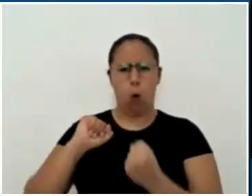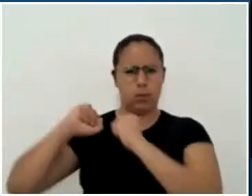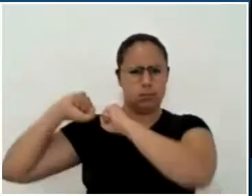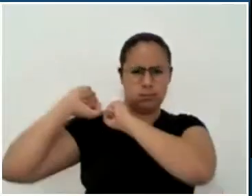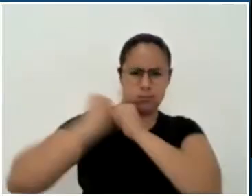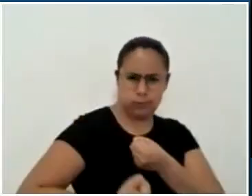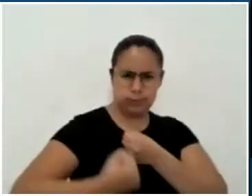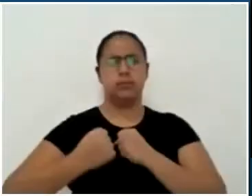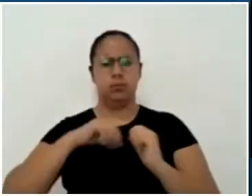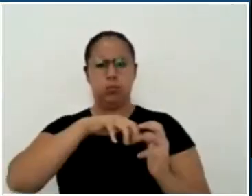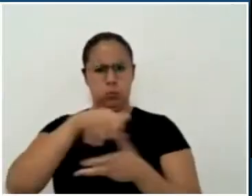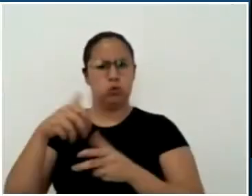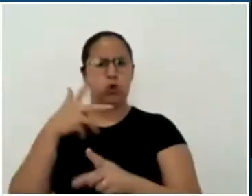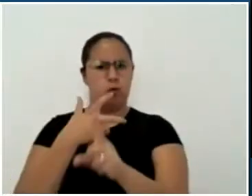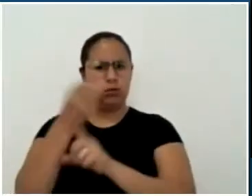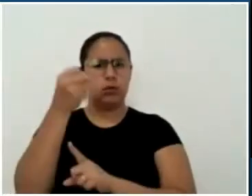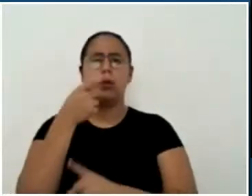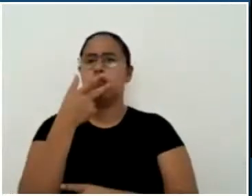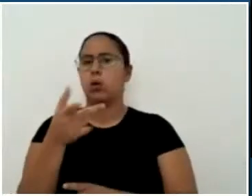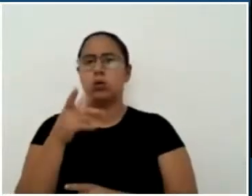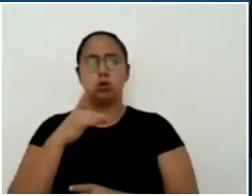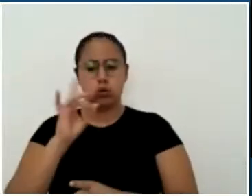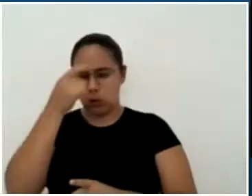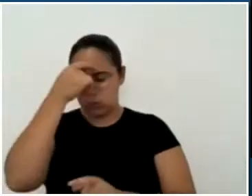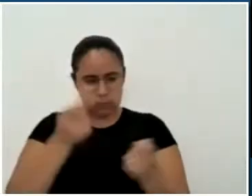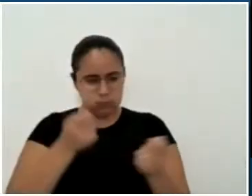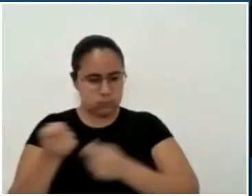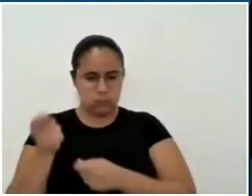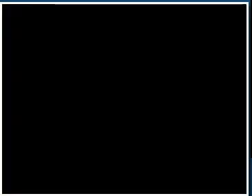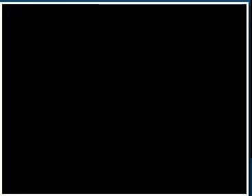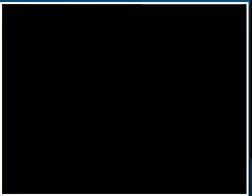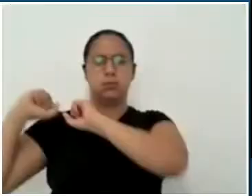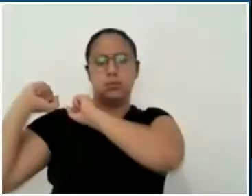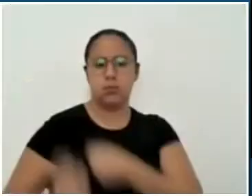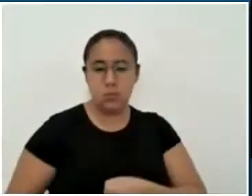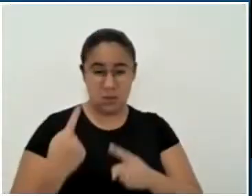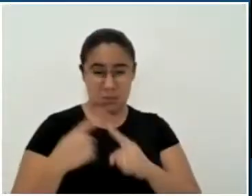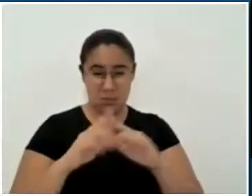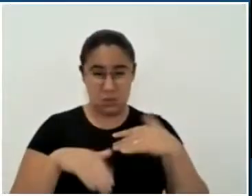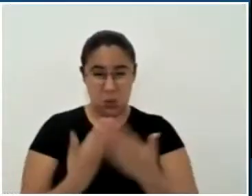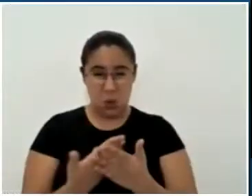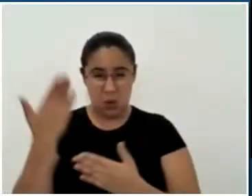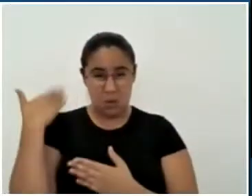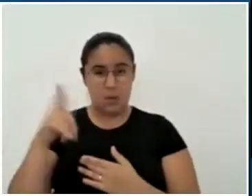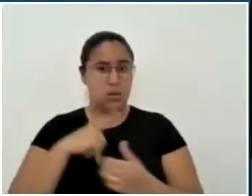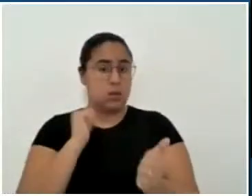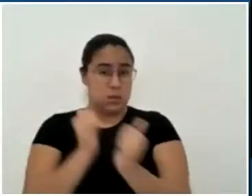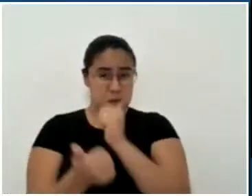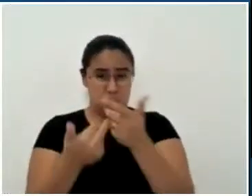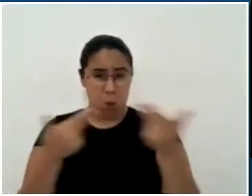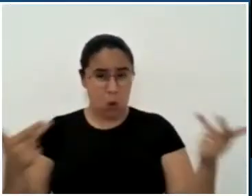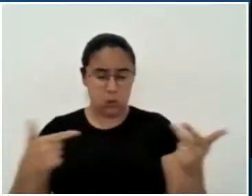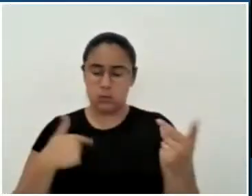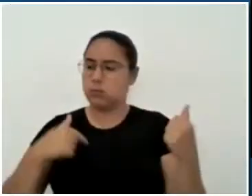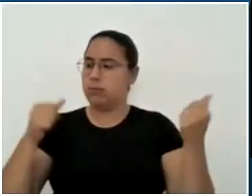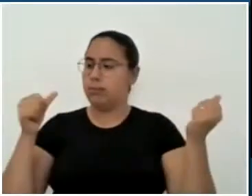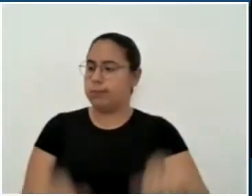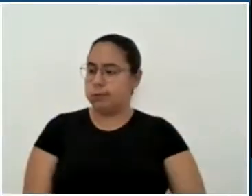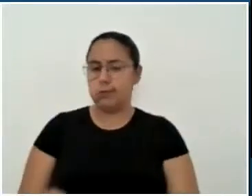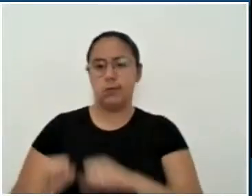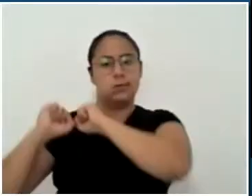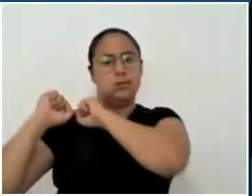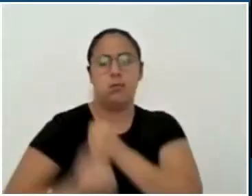no jiu-jitsu, porque ele sempre era o último a ser escolhido na escola, quando tinha qualquer esporte, é que o jiu-jitsu era a área de hiperfoco. Ele